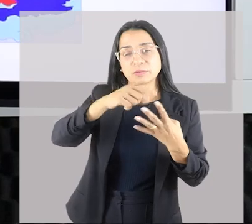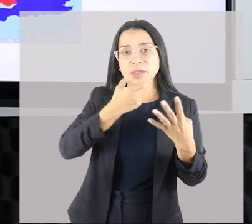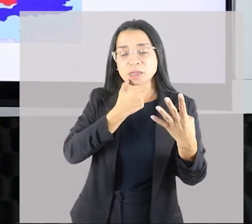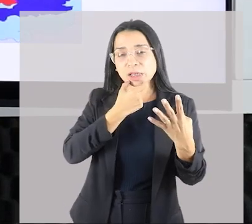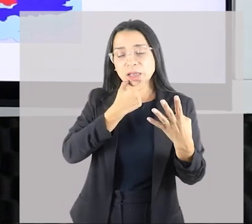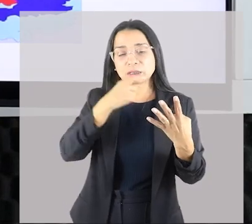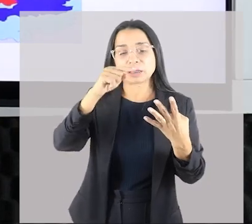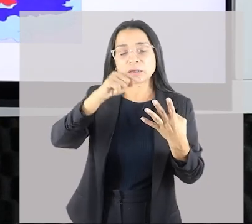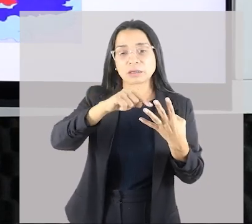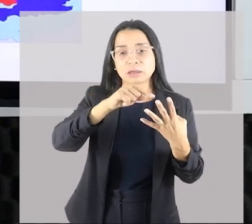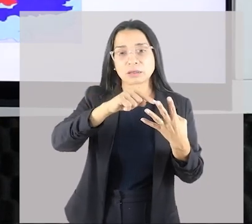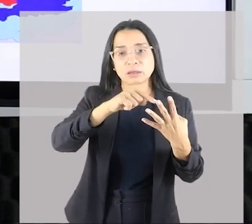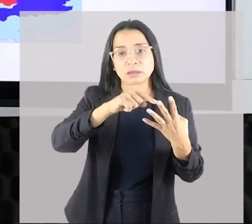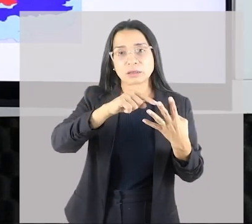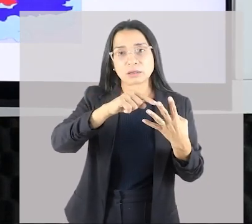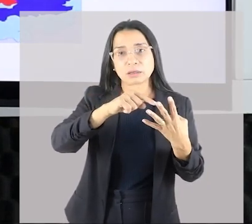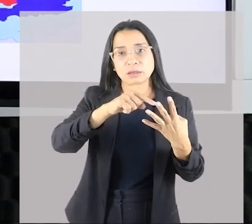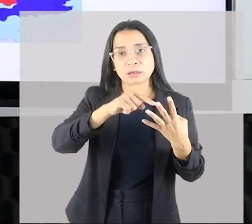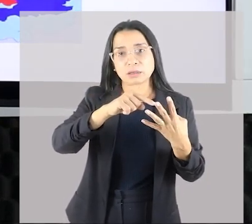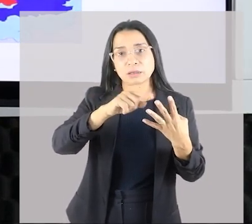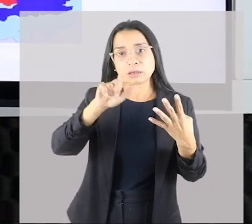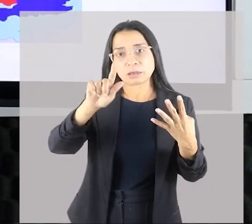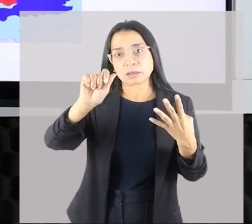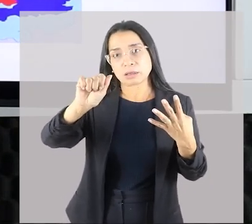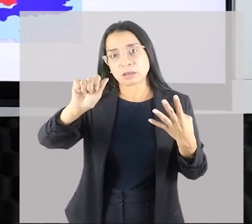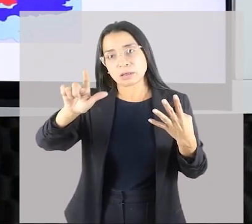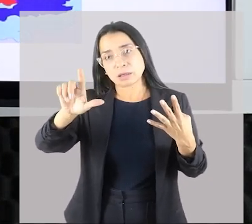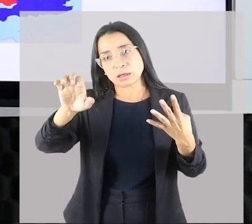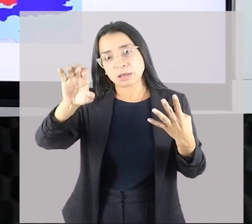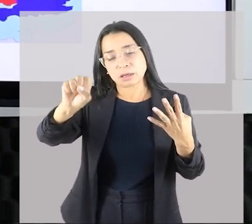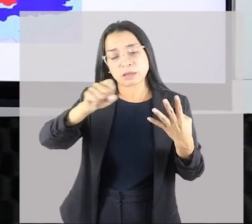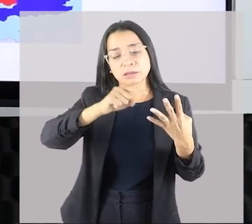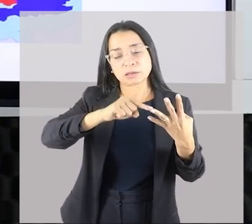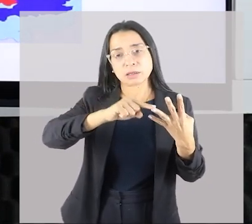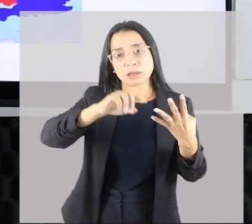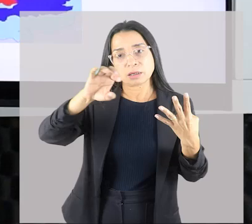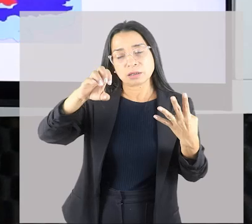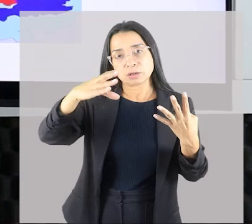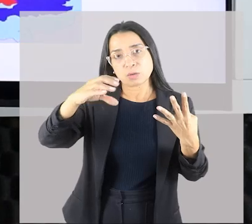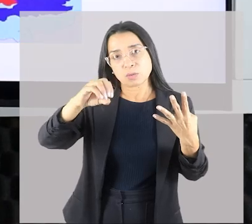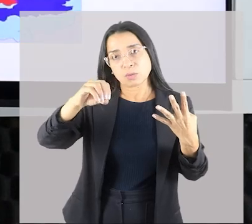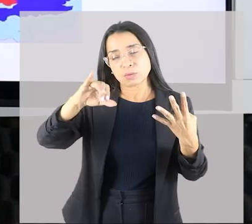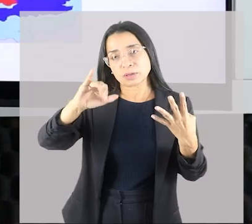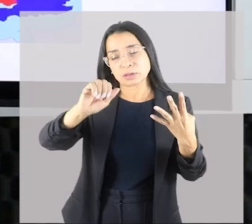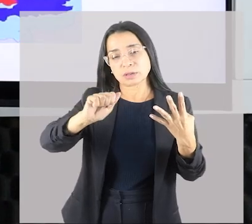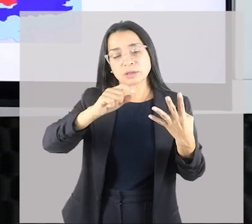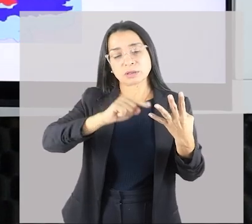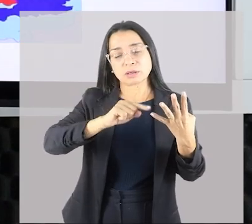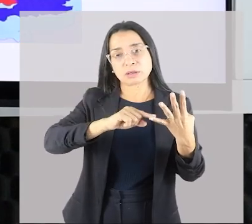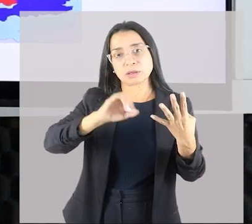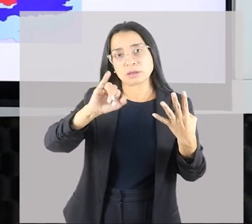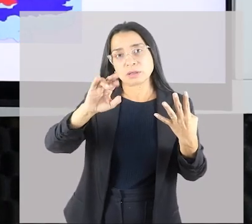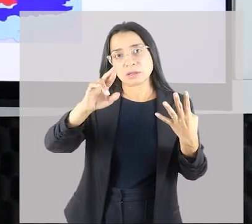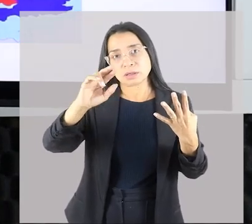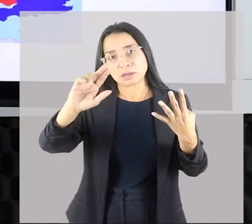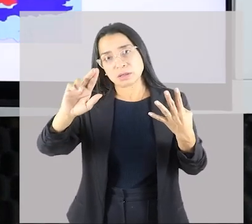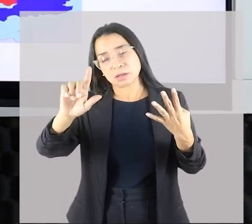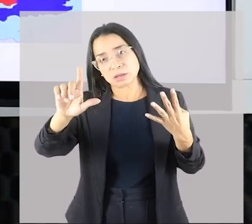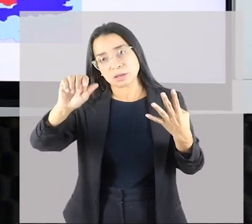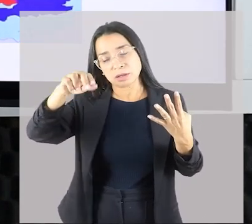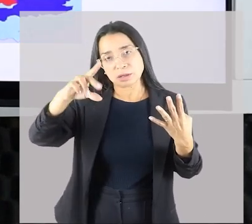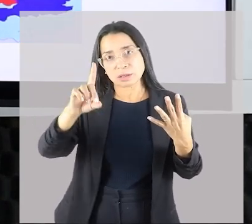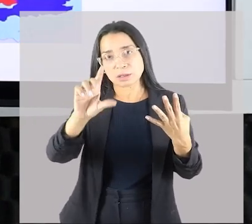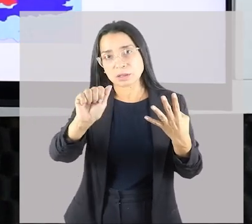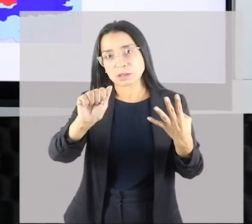Inglaterra, é a junção do País de Gales, é a junção da Escócia e é a junção da Irlanda do Norte.